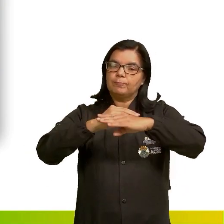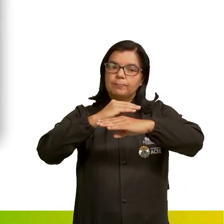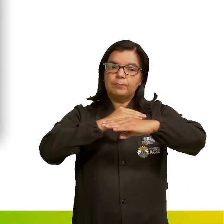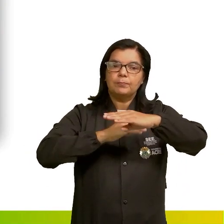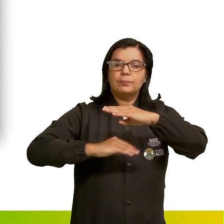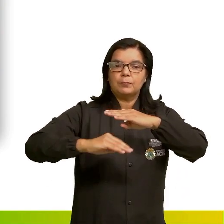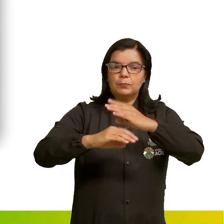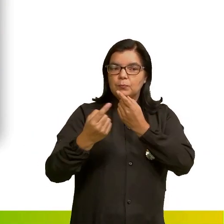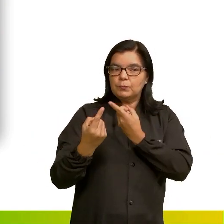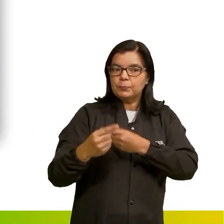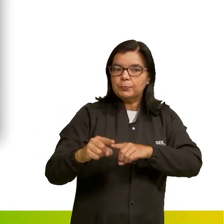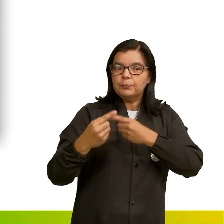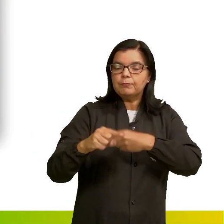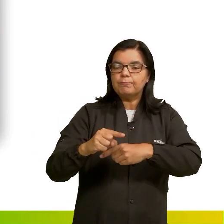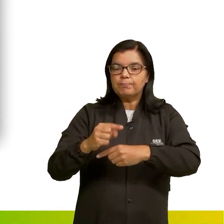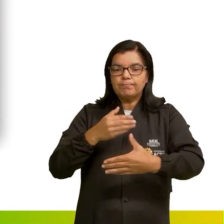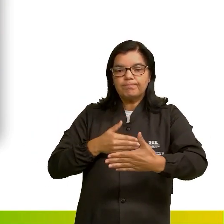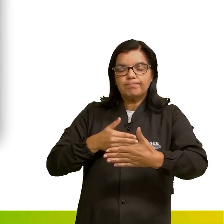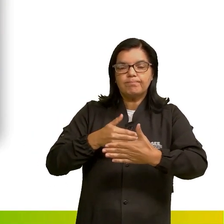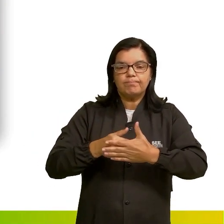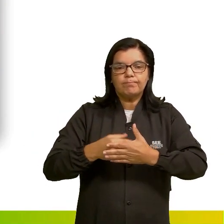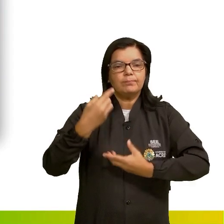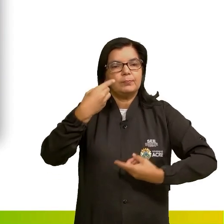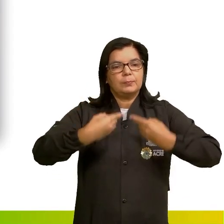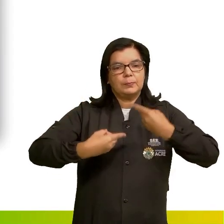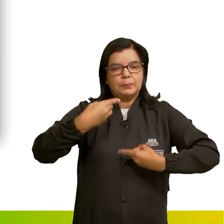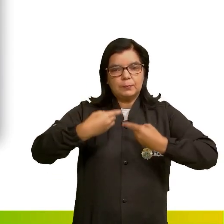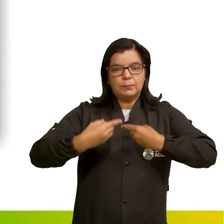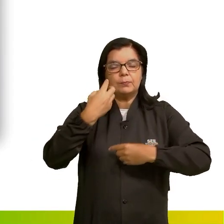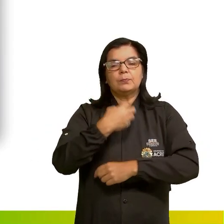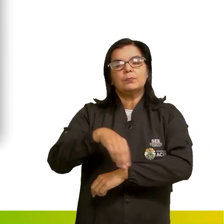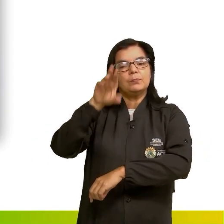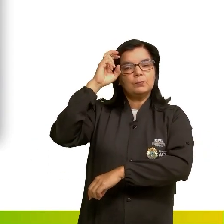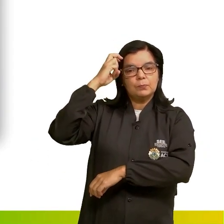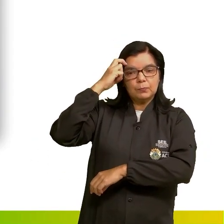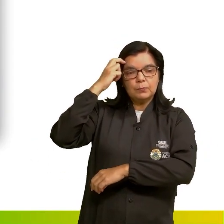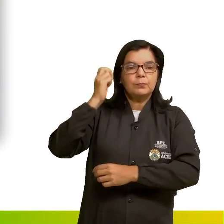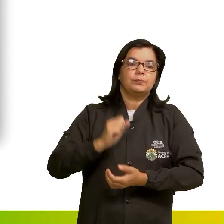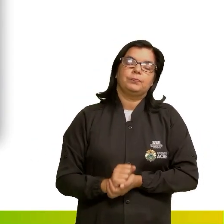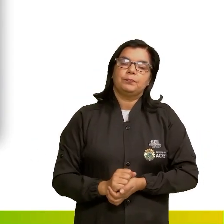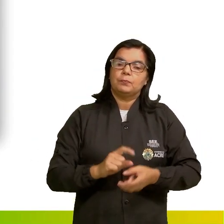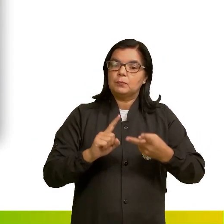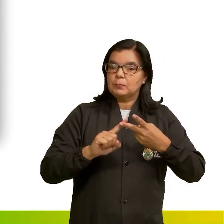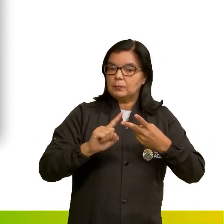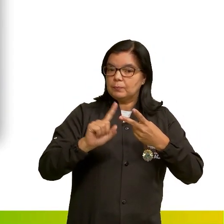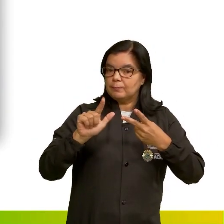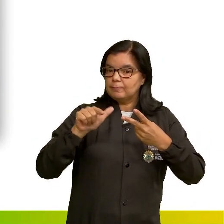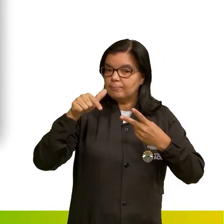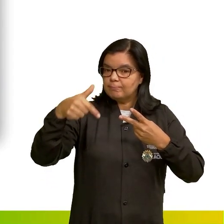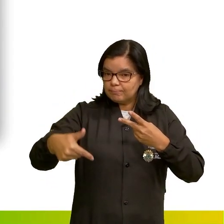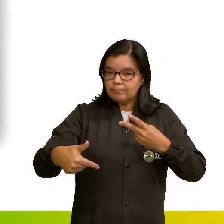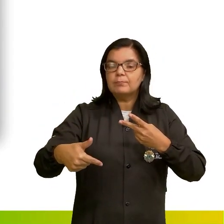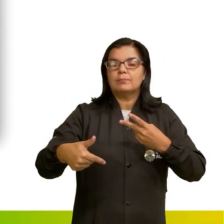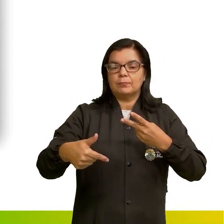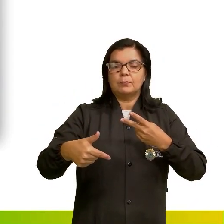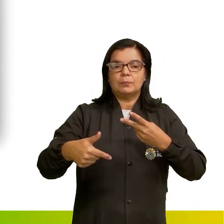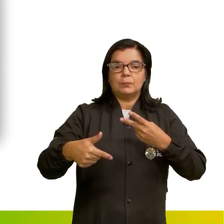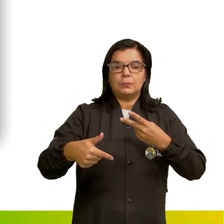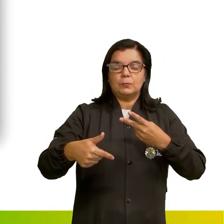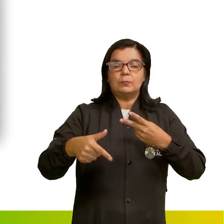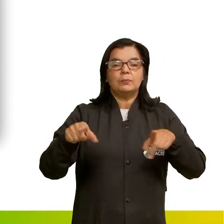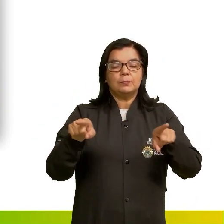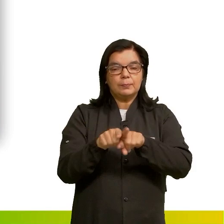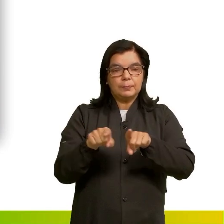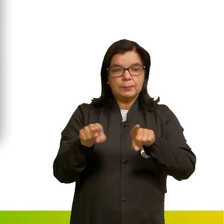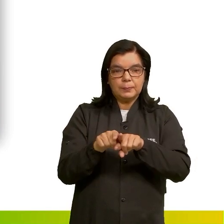desigualdades, provocando grande impacto político e cultural. Um outro movimento que